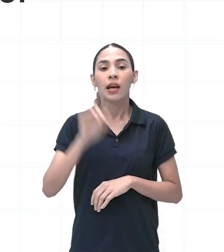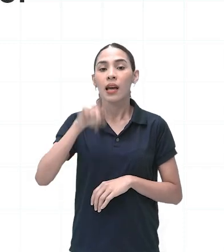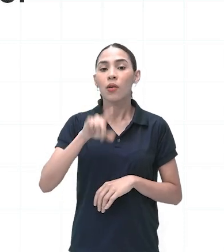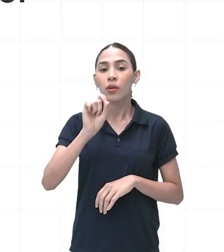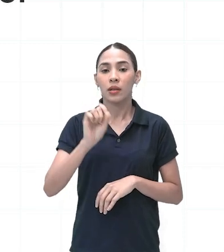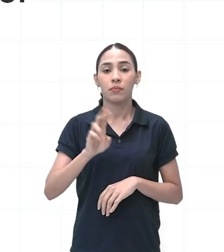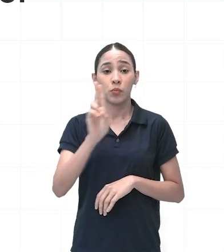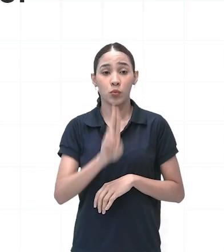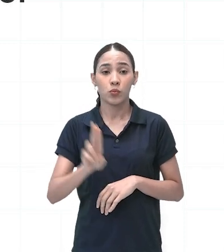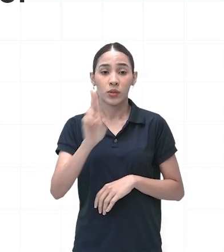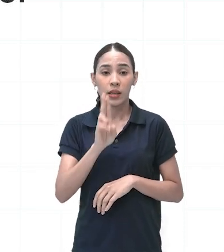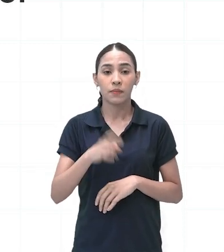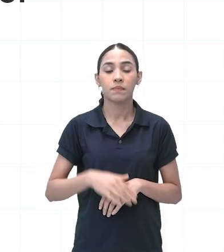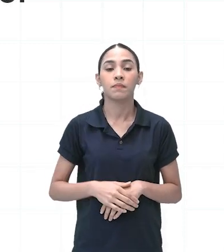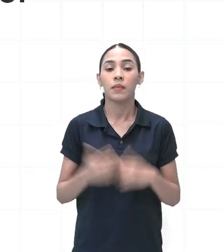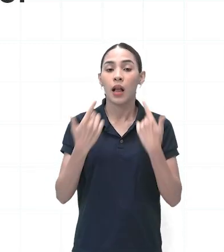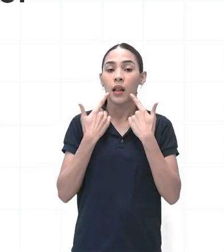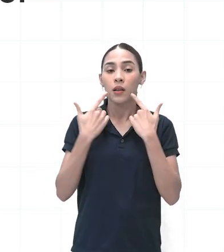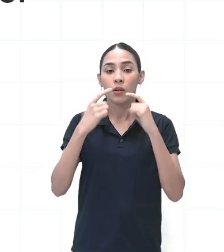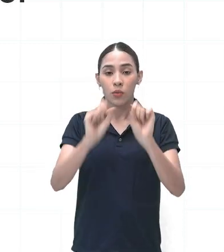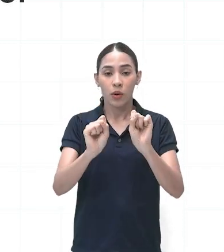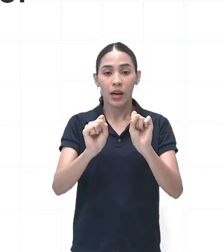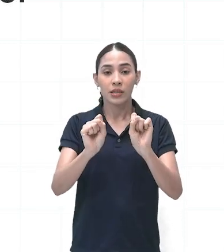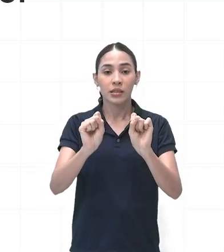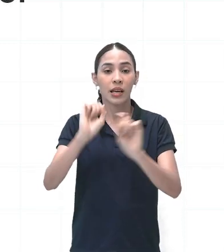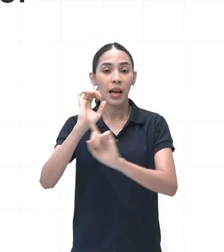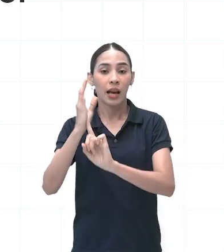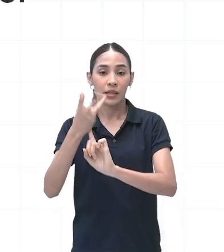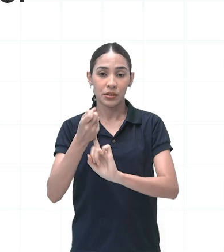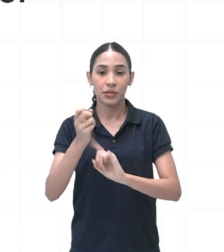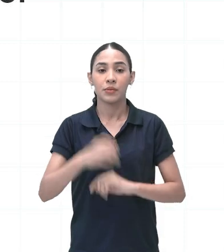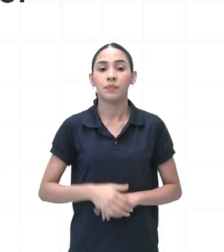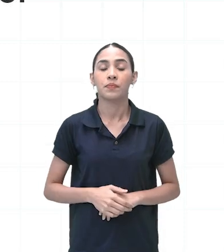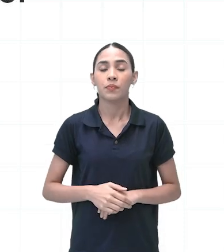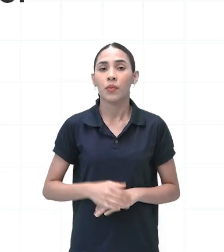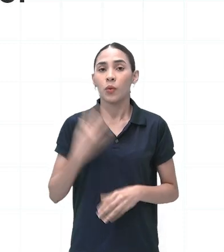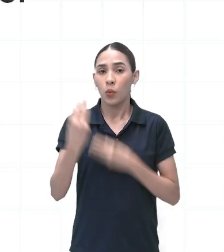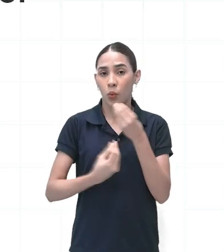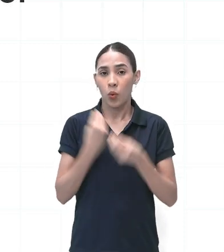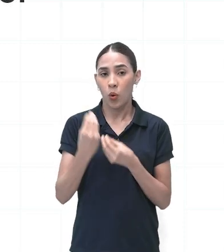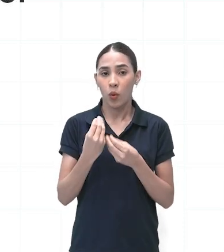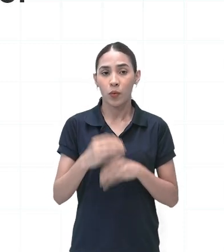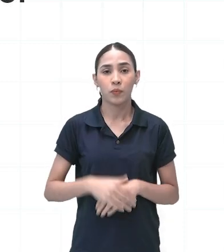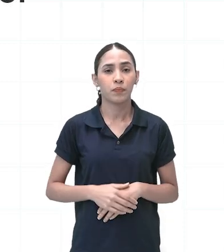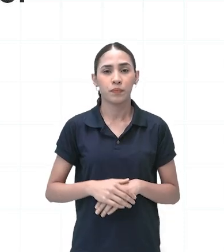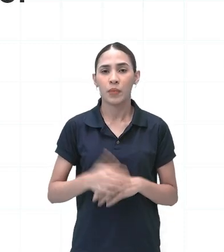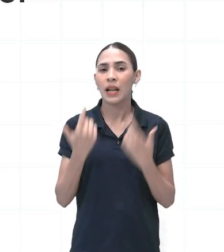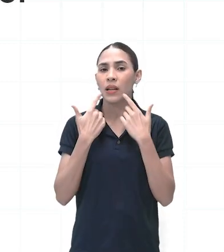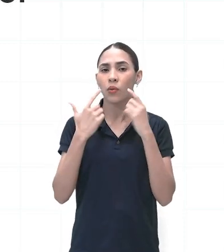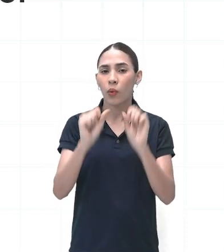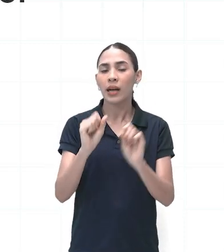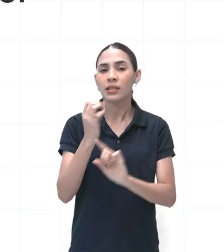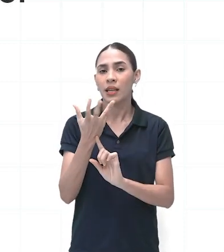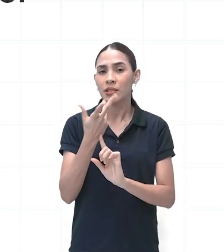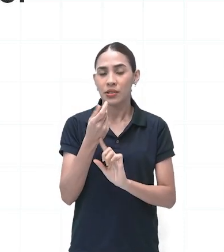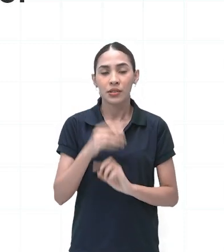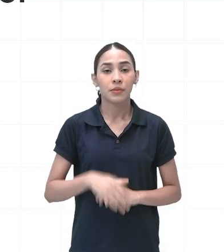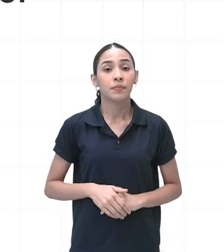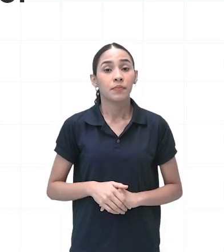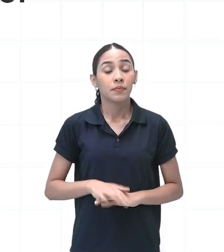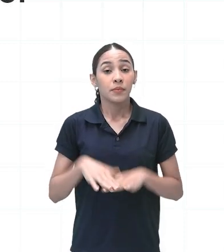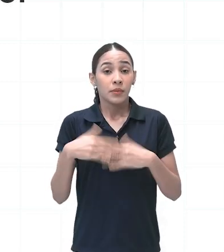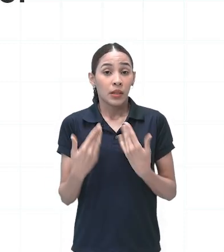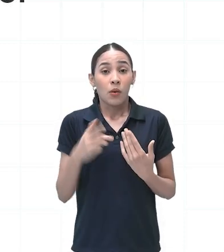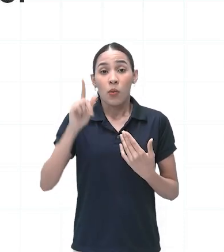é a utilização da linguagem artística. Como assim, professora, linguagem artística? É justamente